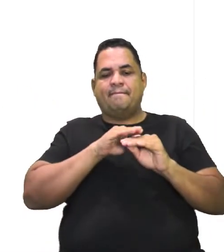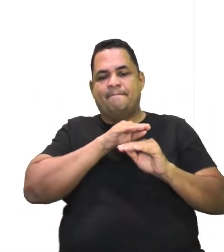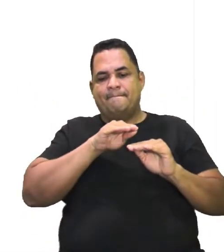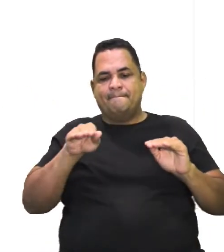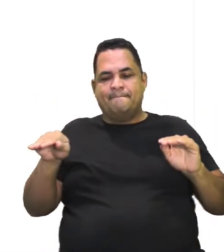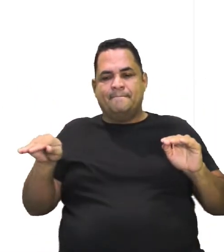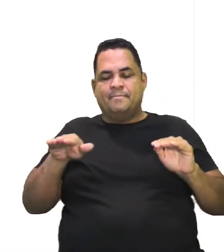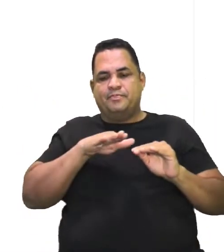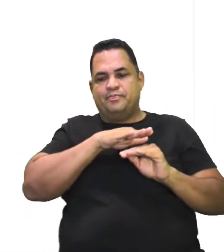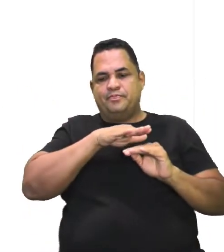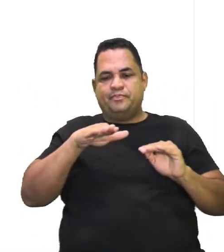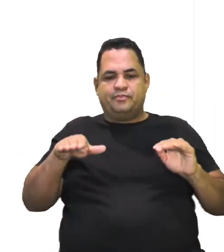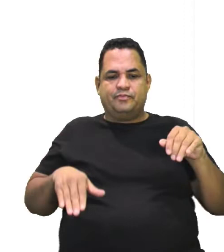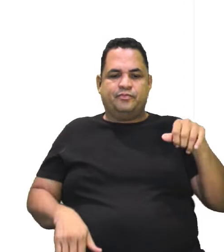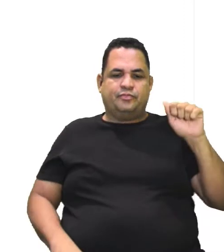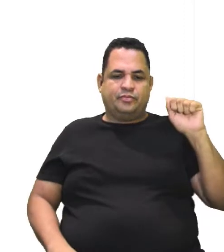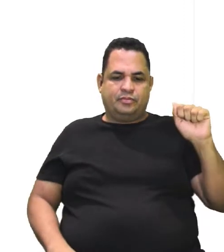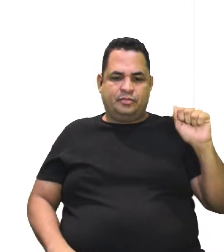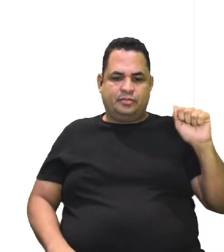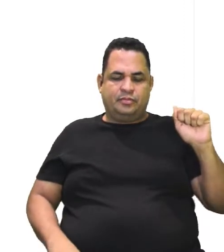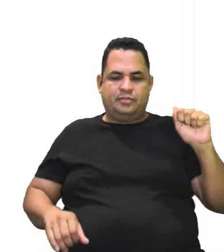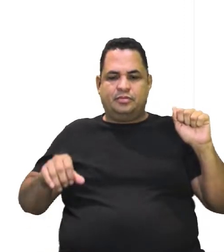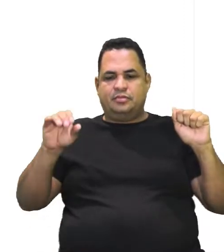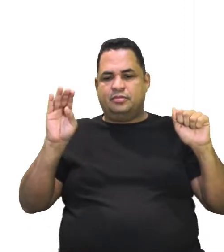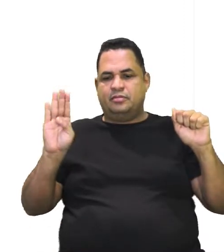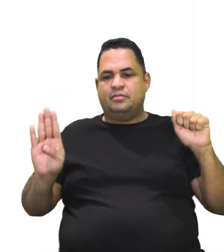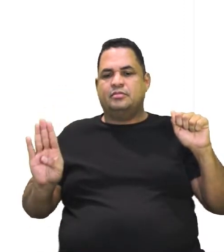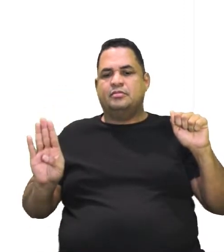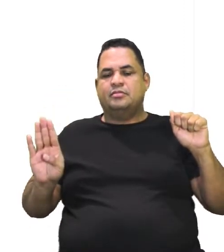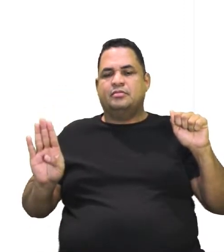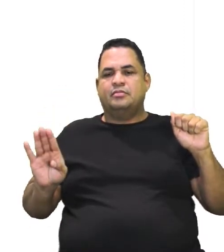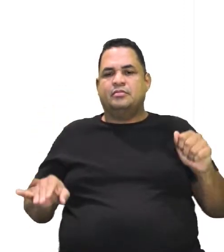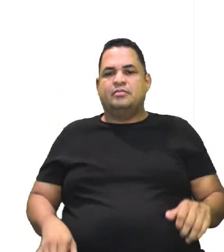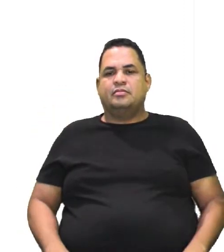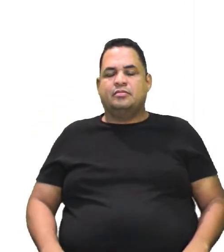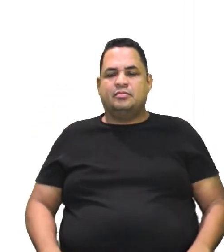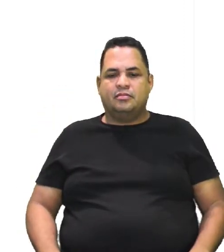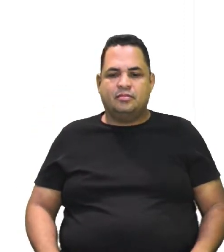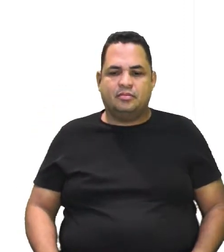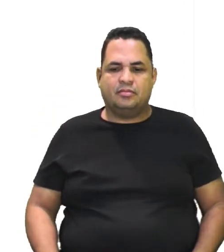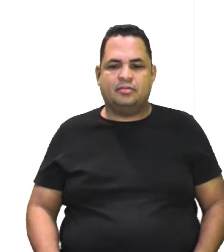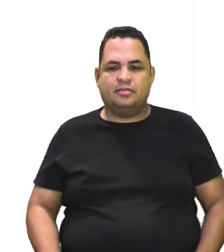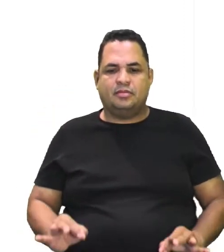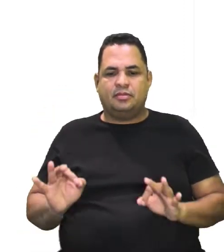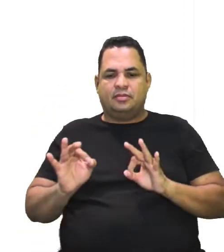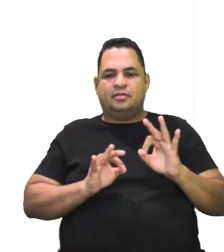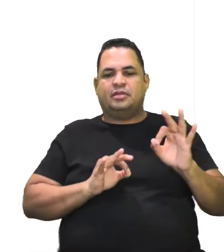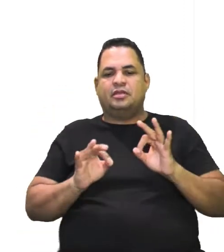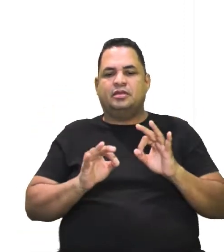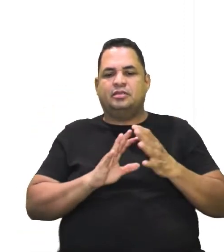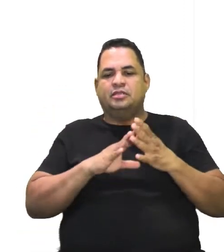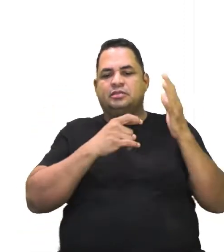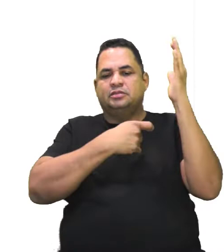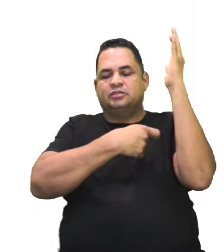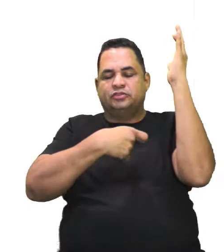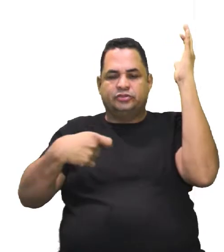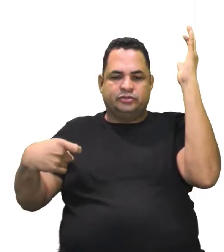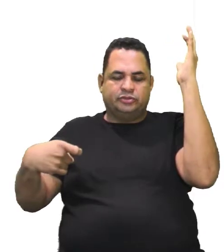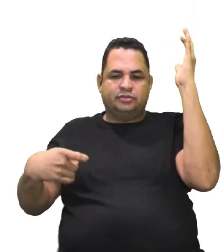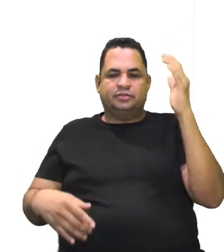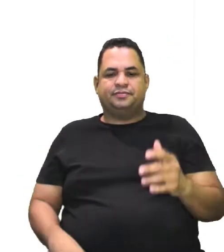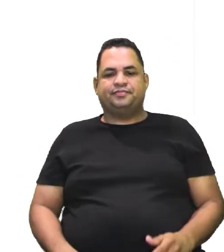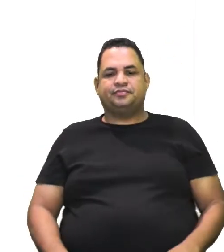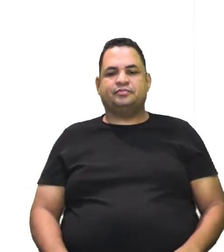linha horizontal entre o ponto A e o ponto B, nas coordenadas x.